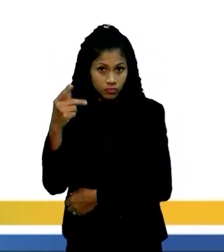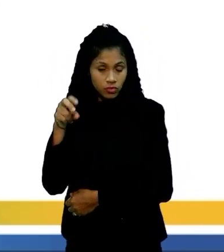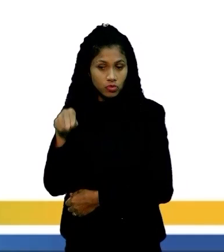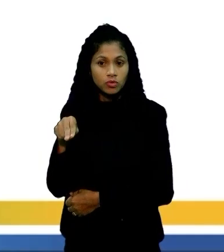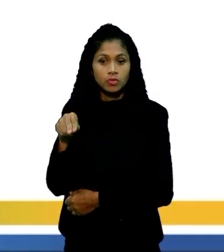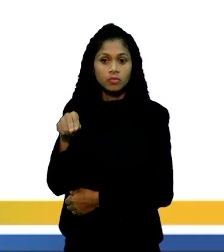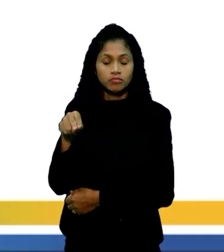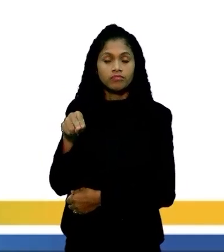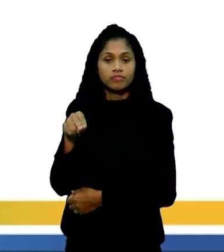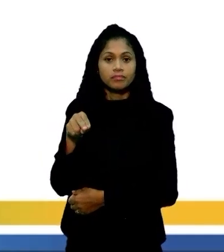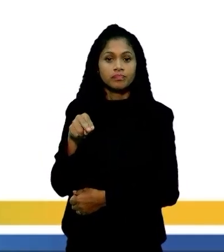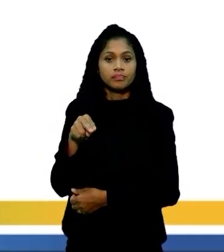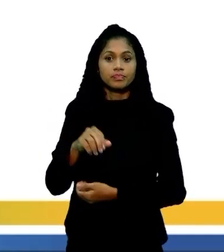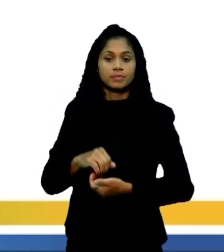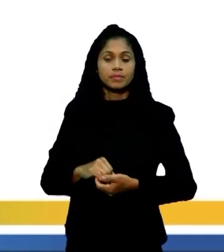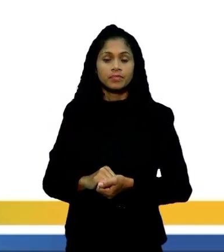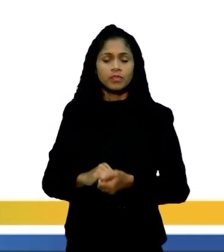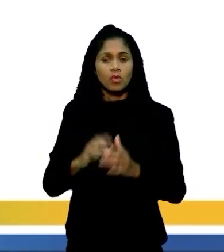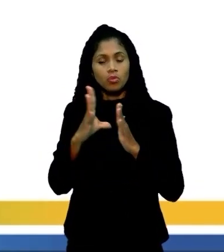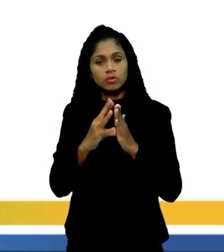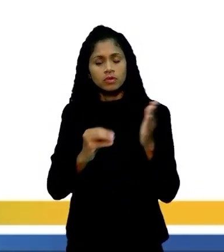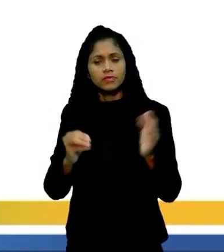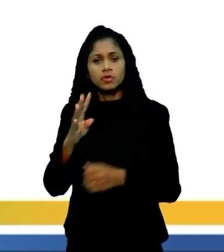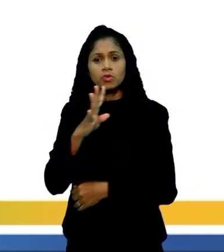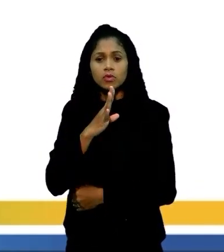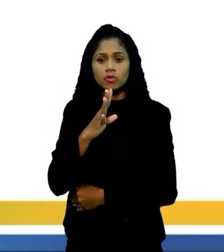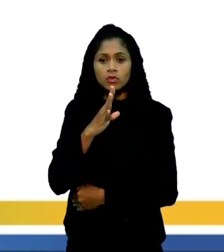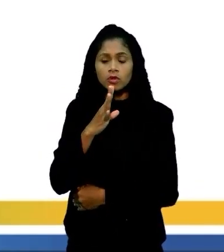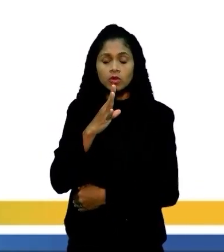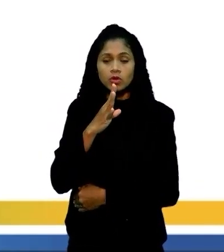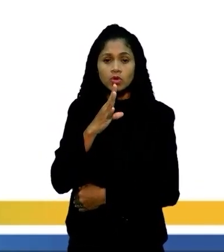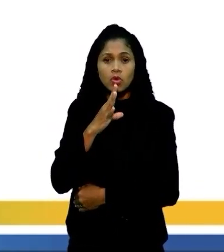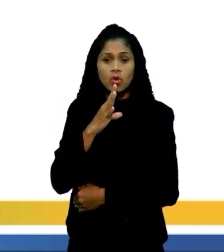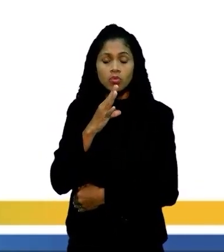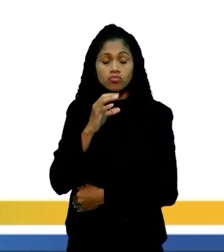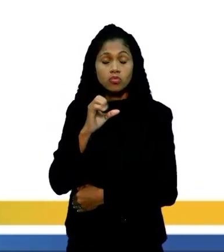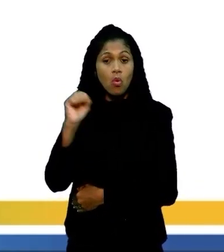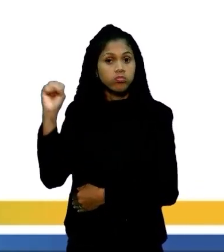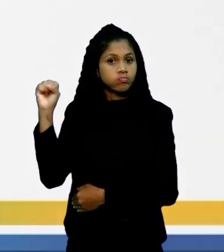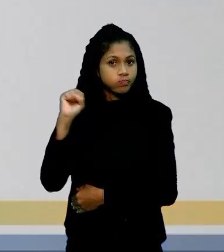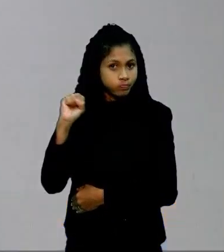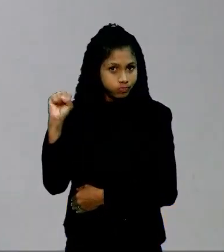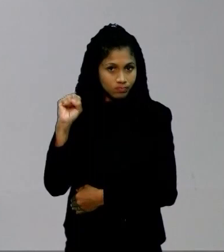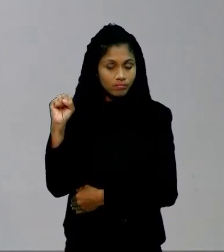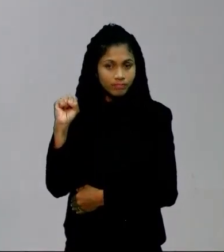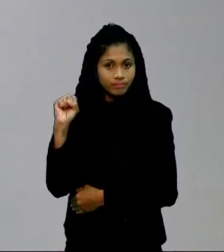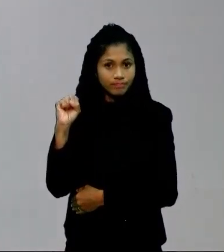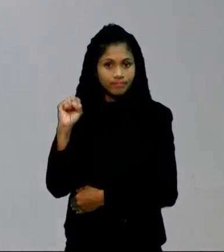conhecido como oitavas de Newlands.